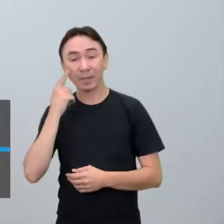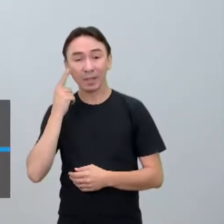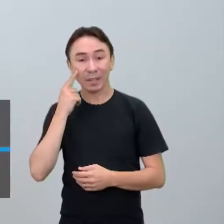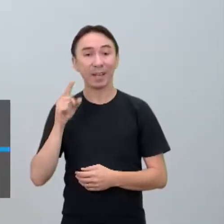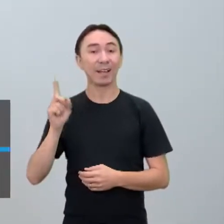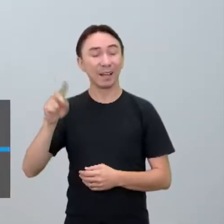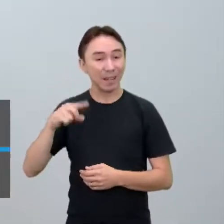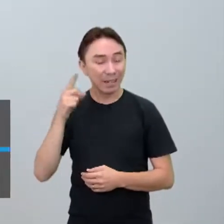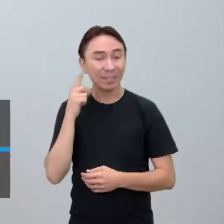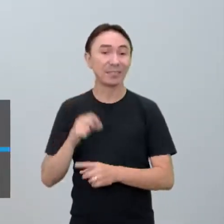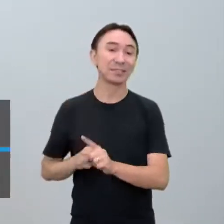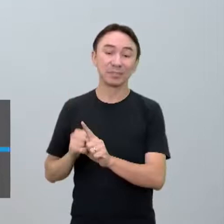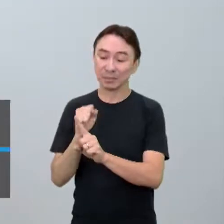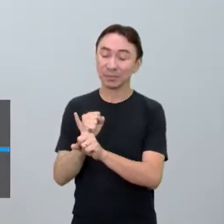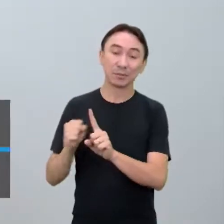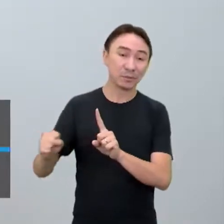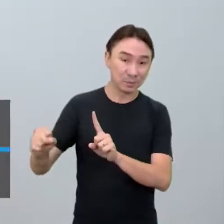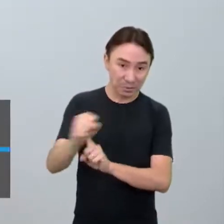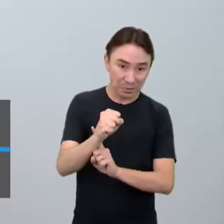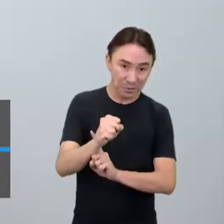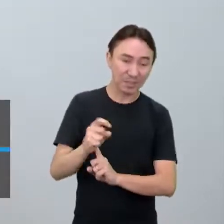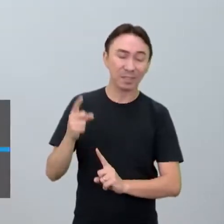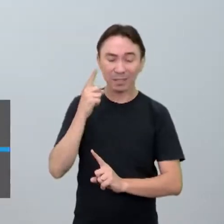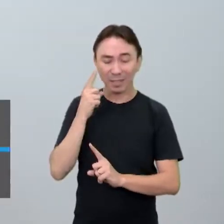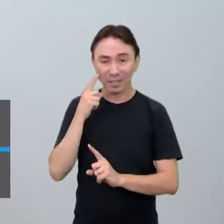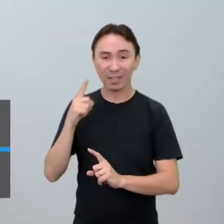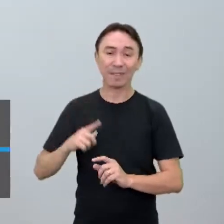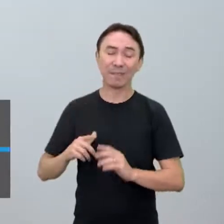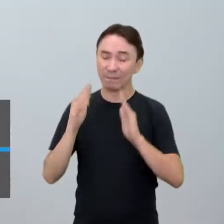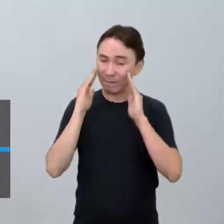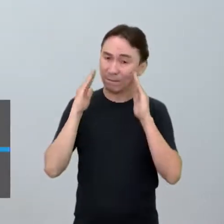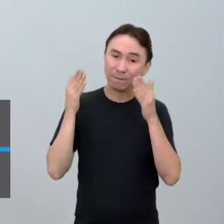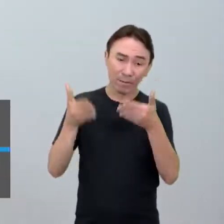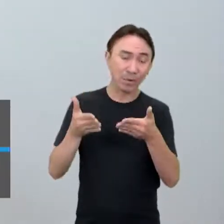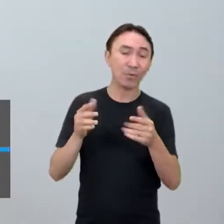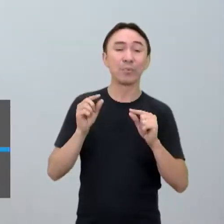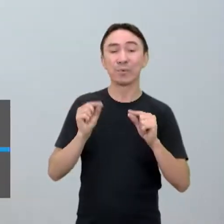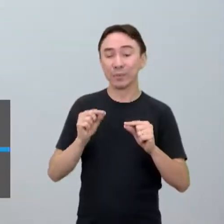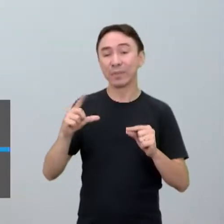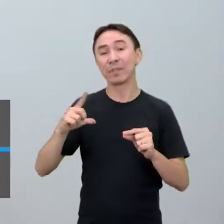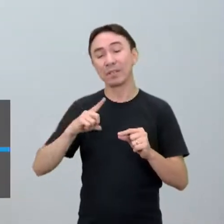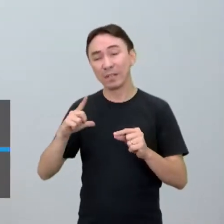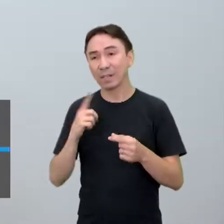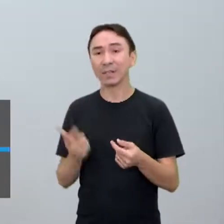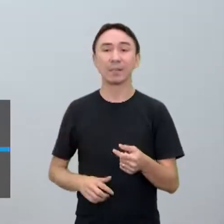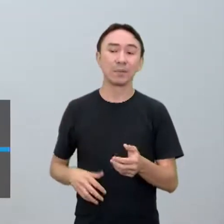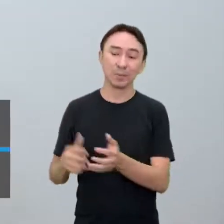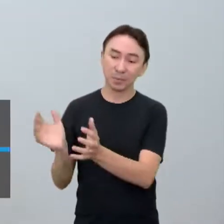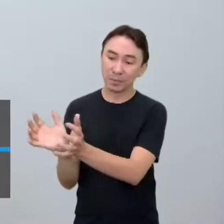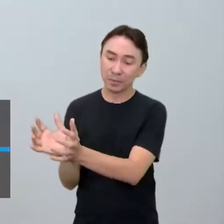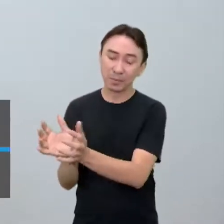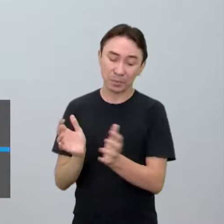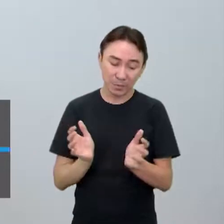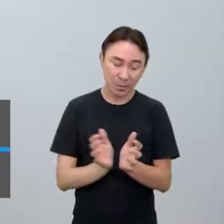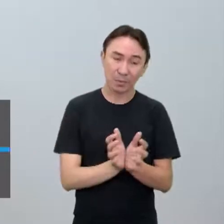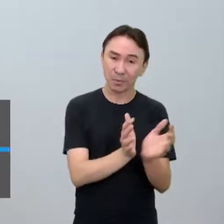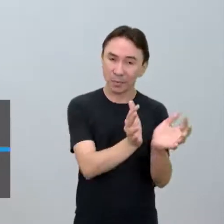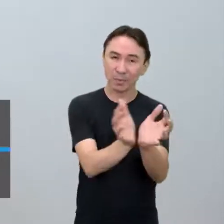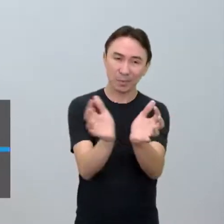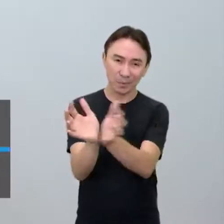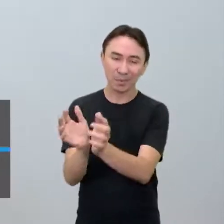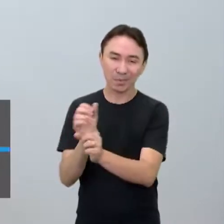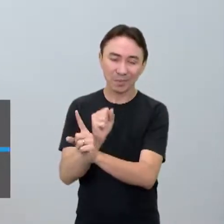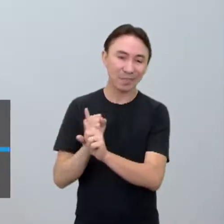muito mais centrada aí numa ciência que potencializa a questão dos grupos sociais, essas relações que